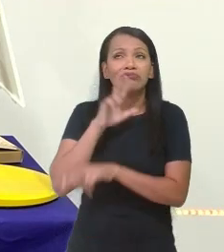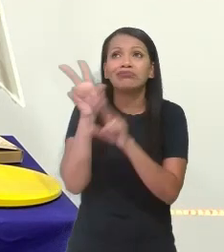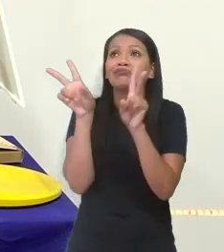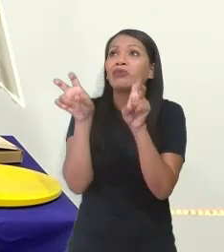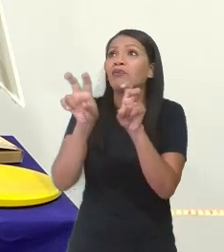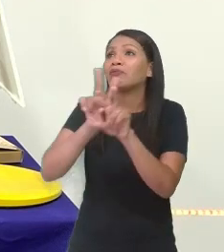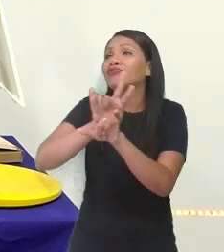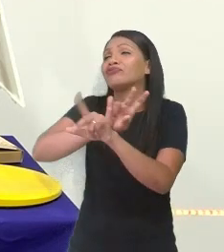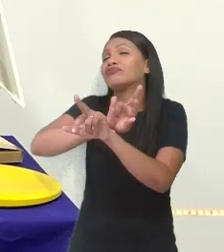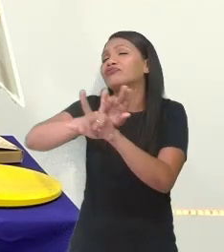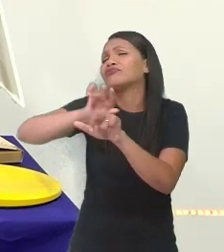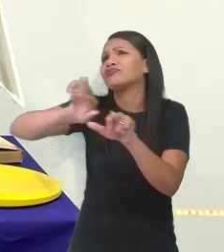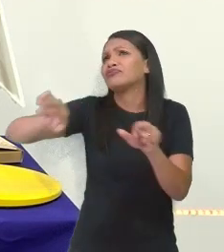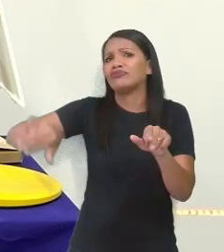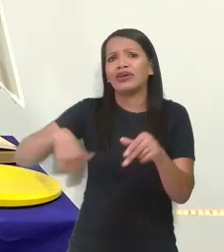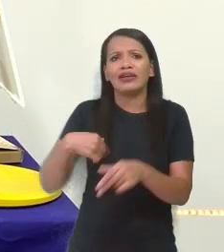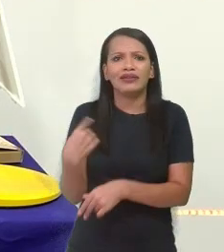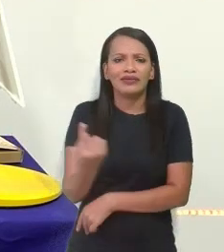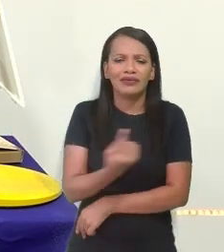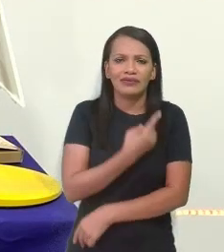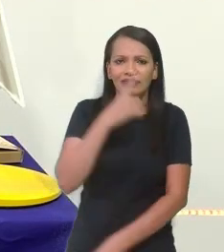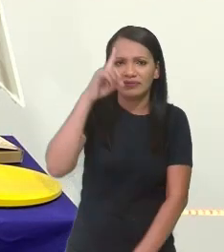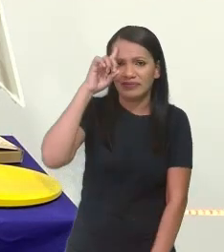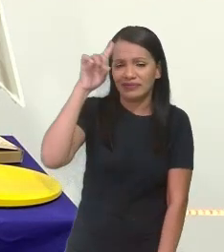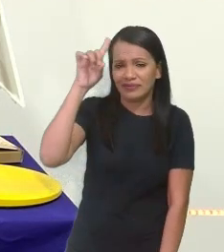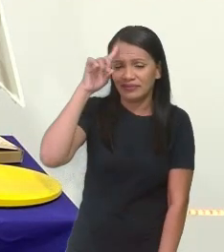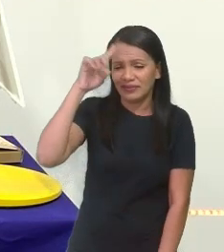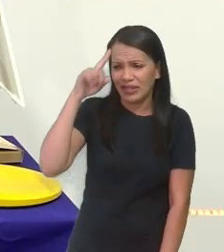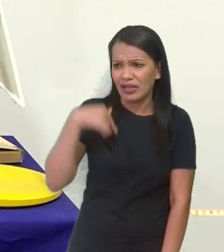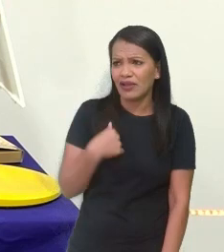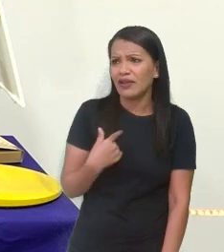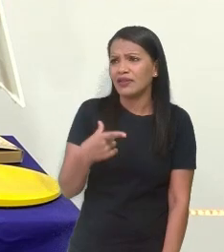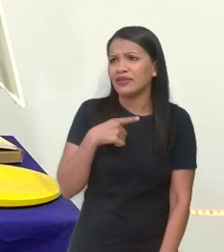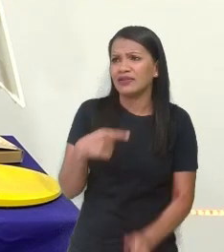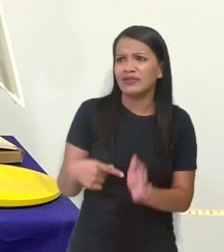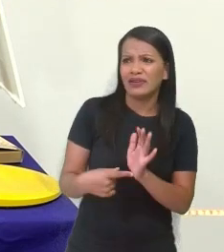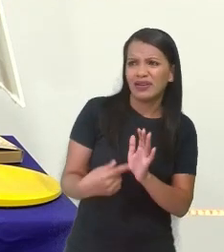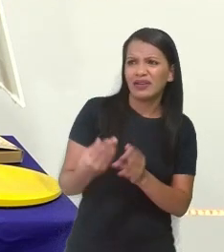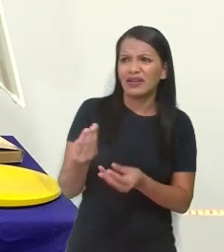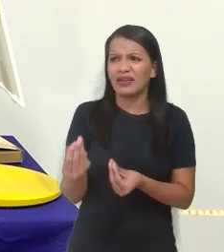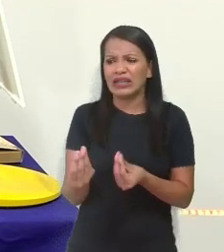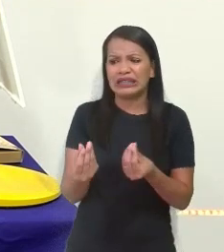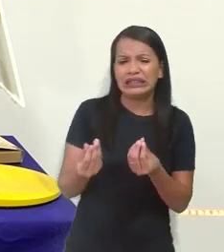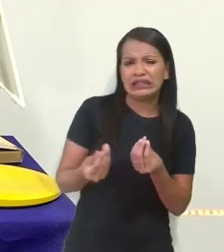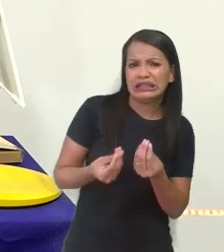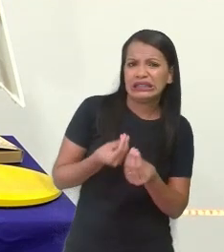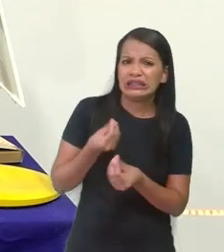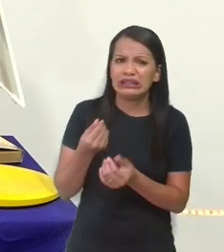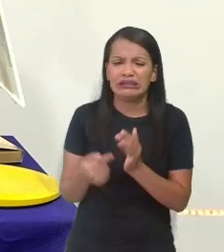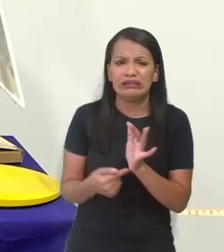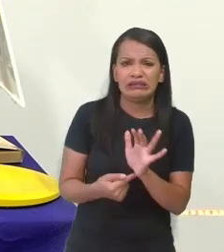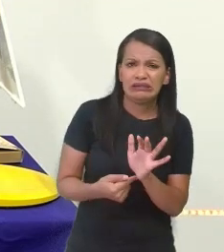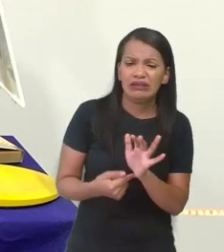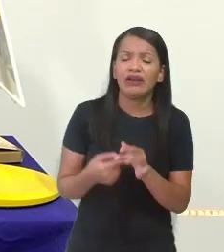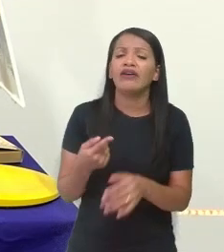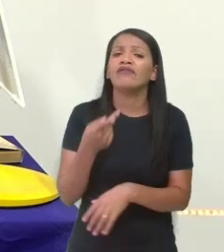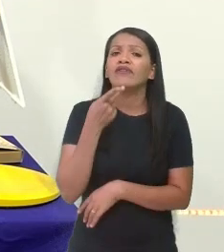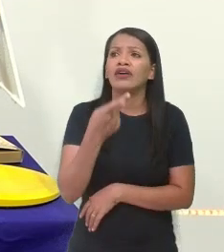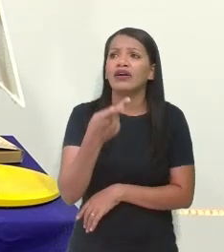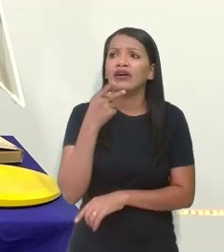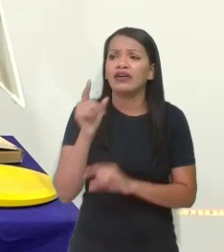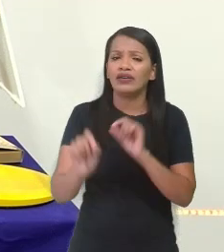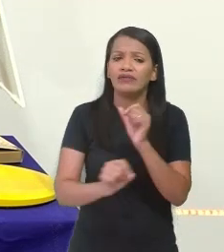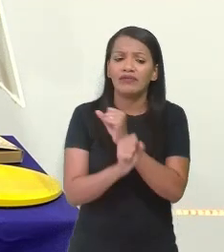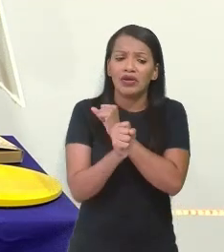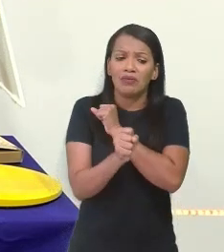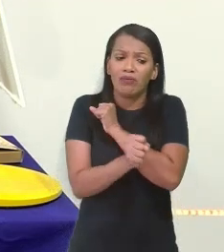nosso cotidiano. Inclusive, eu ia trazer um aqui, mas eu fiquei, assim, meio receosa de trazer, tá? Que falava do